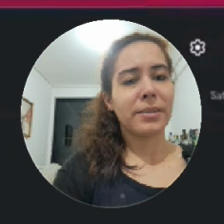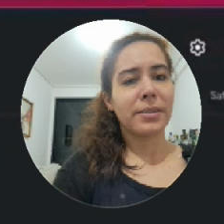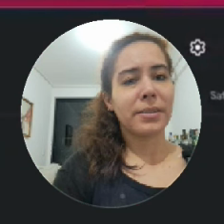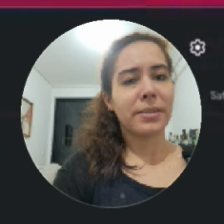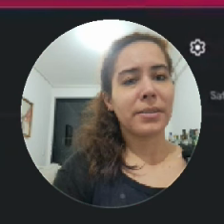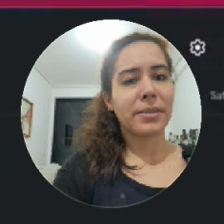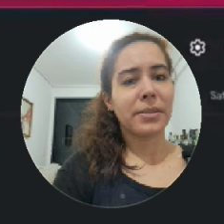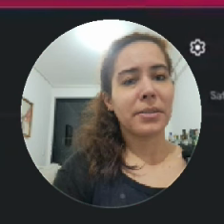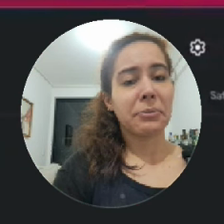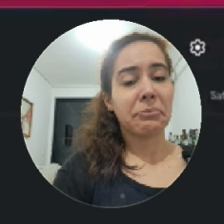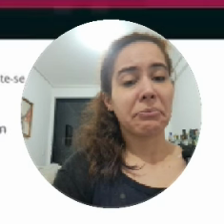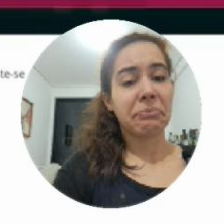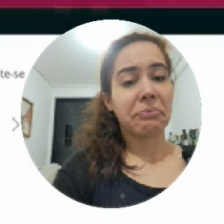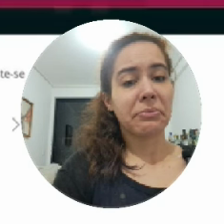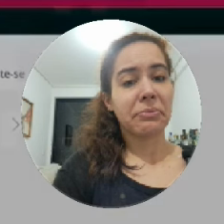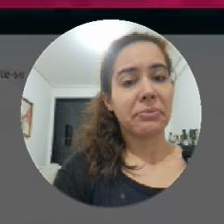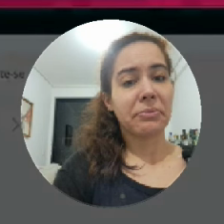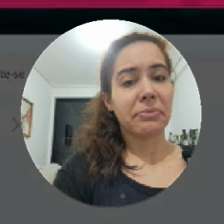25 euros.